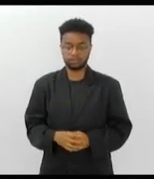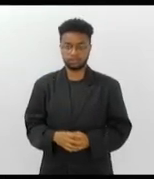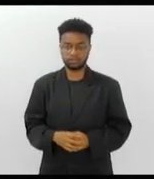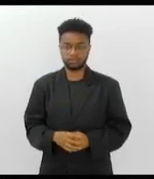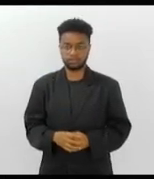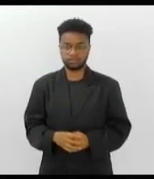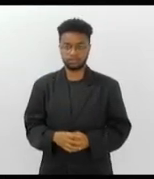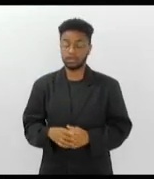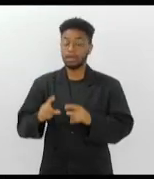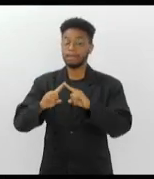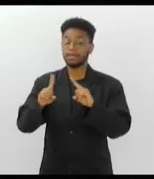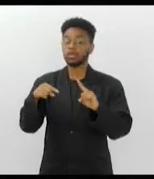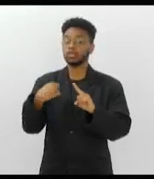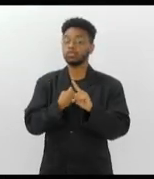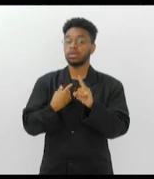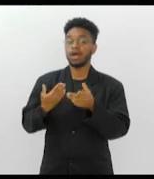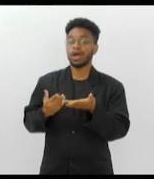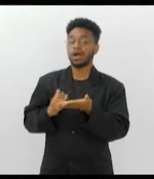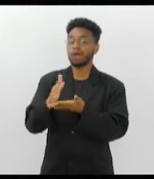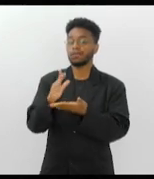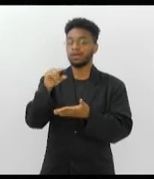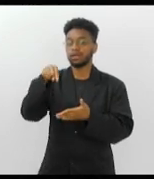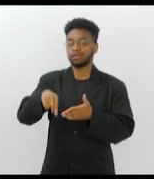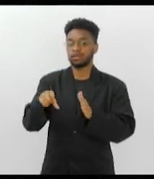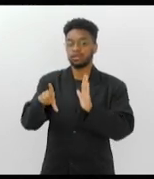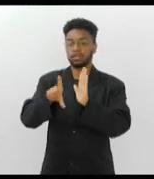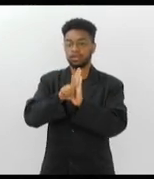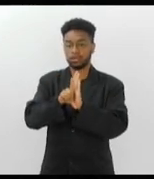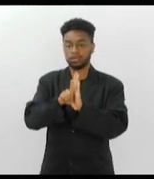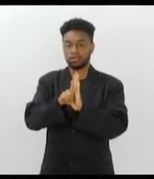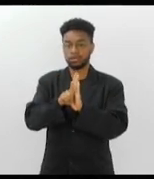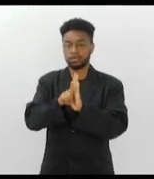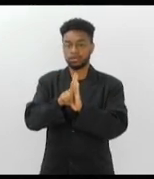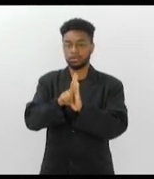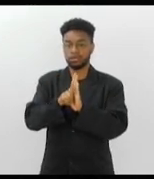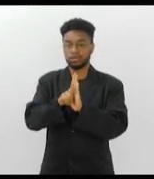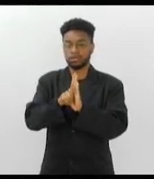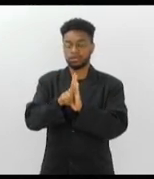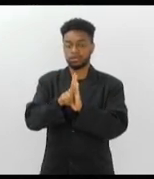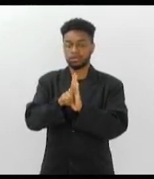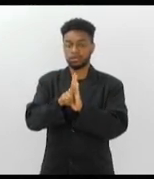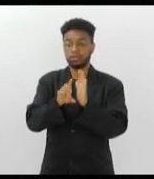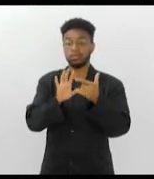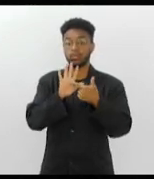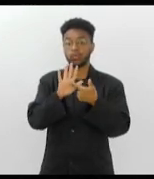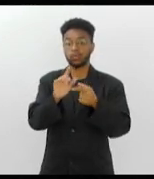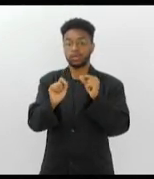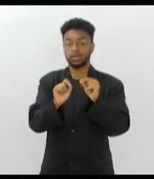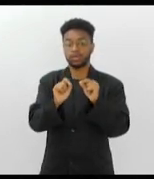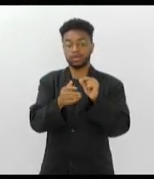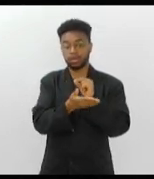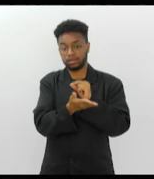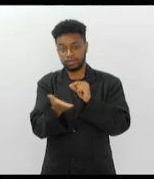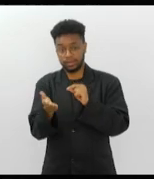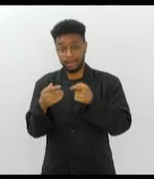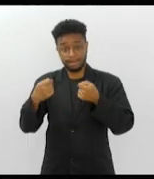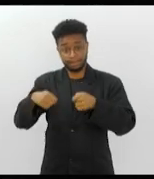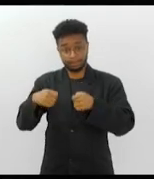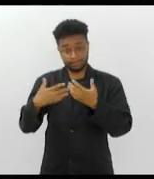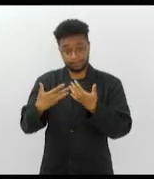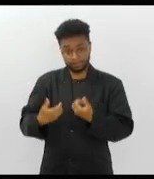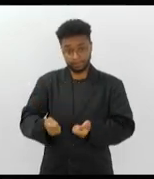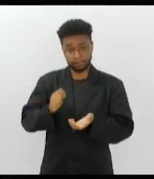A lei que aprovamos aqui nessa casa manda essas clínicas receberem pagamento